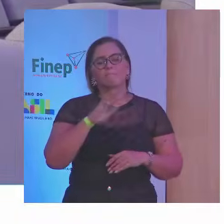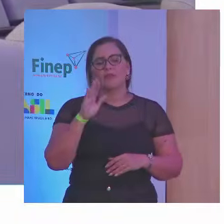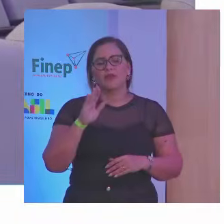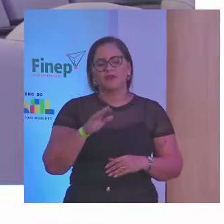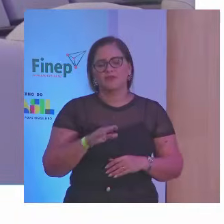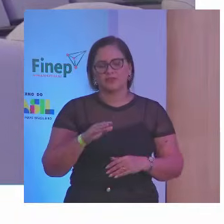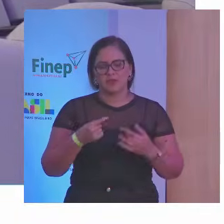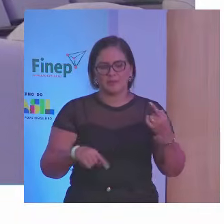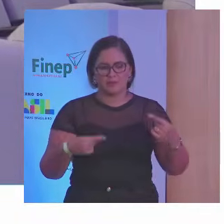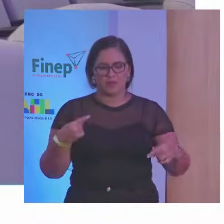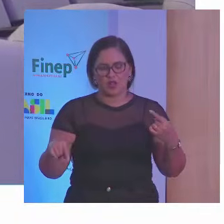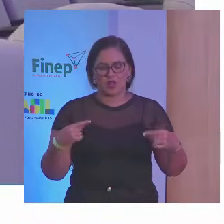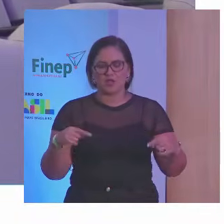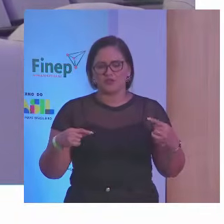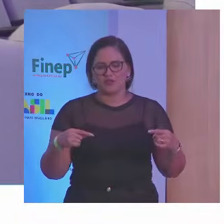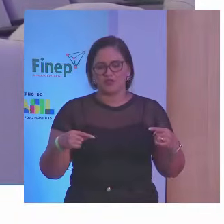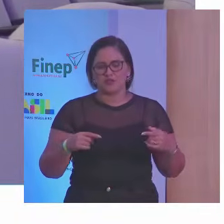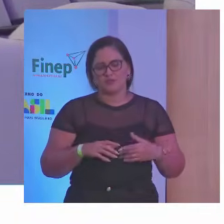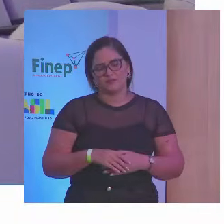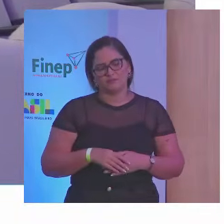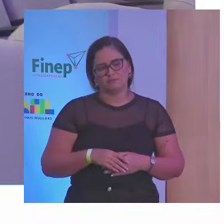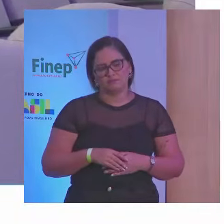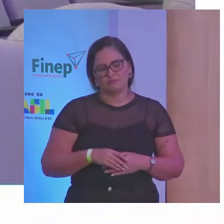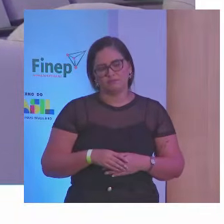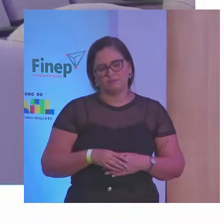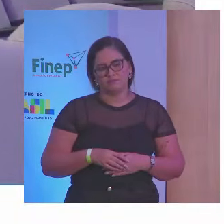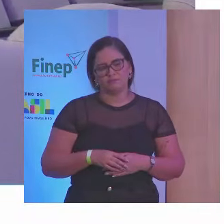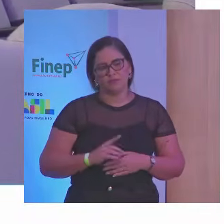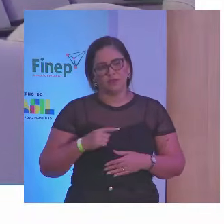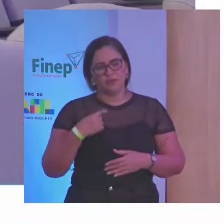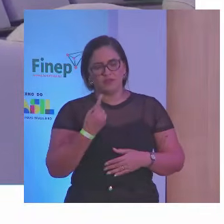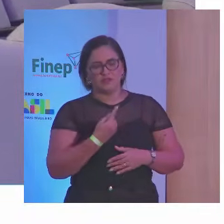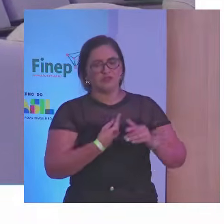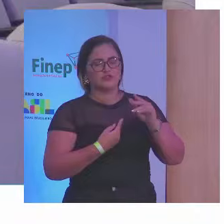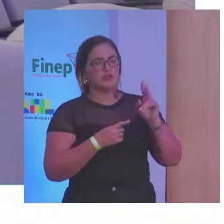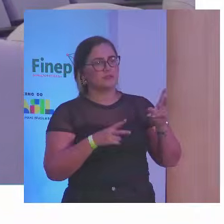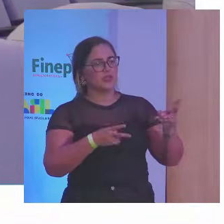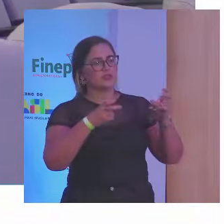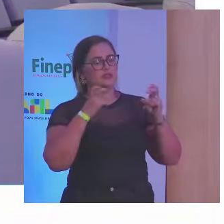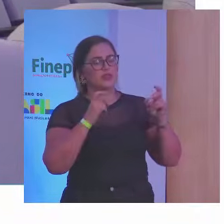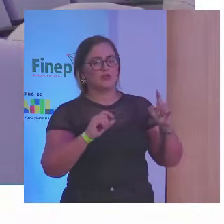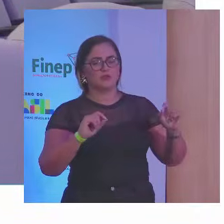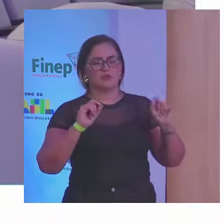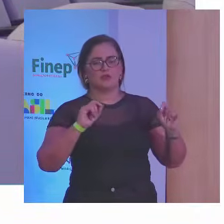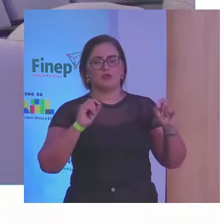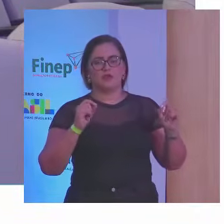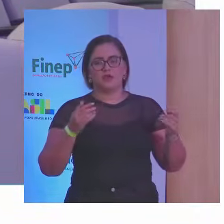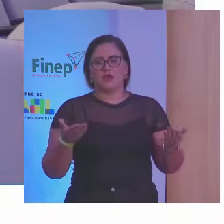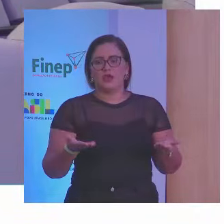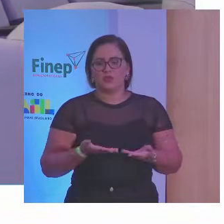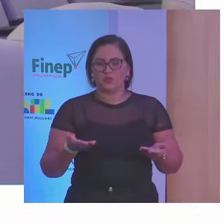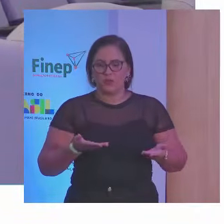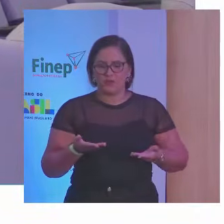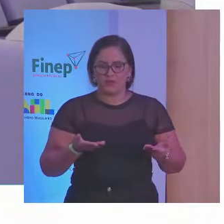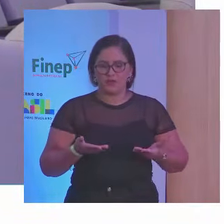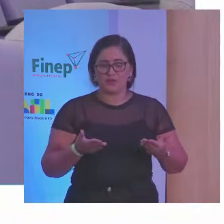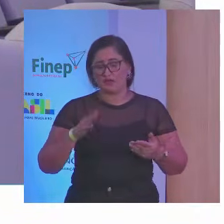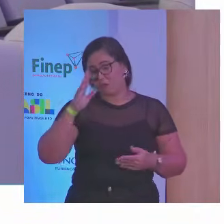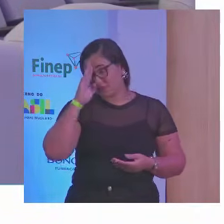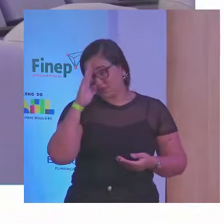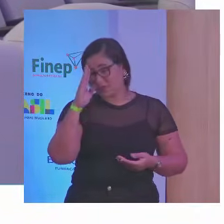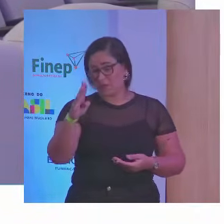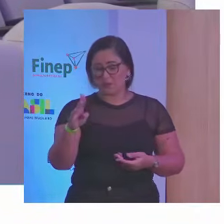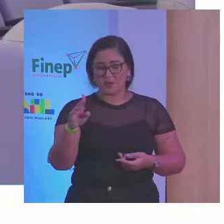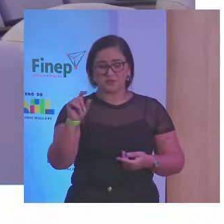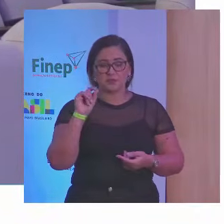política, necessariamente. A gente vê que atualmente, principalmente